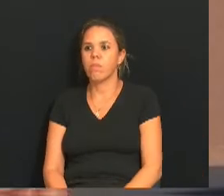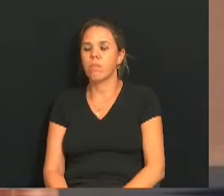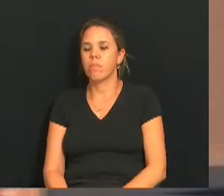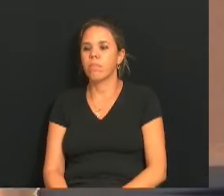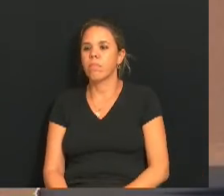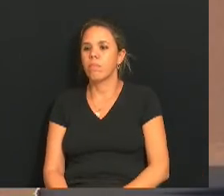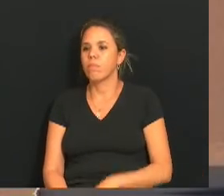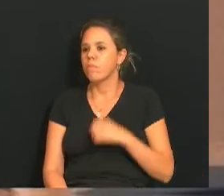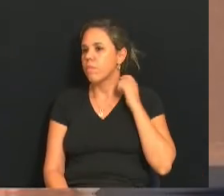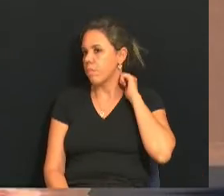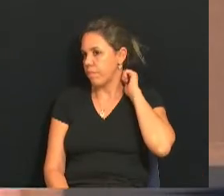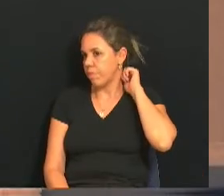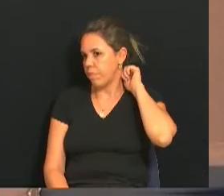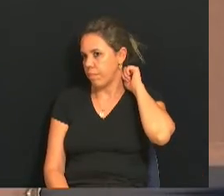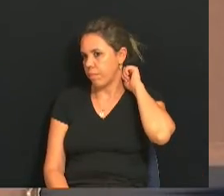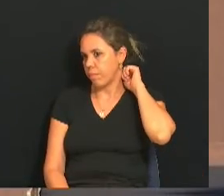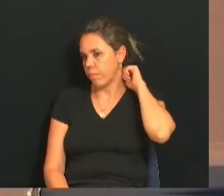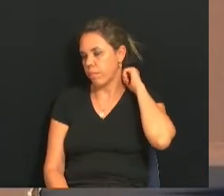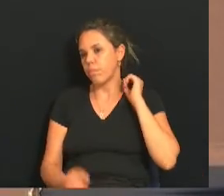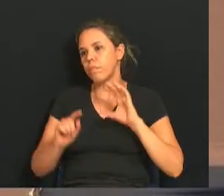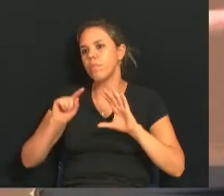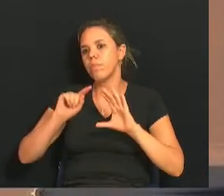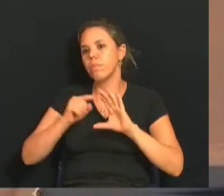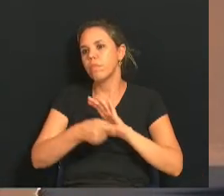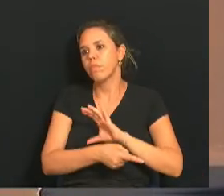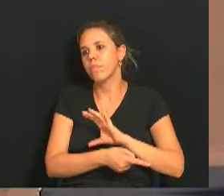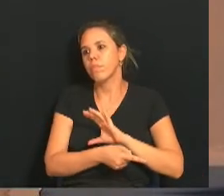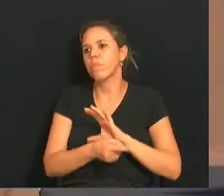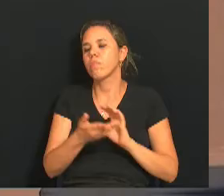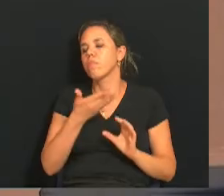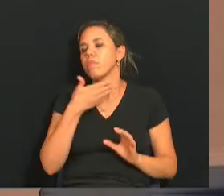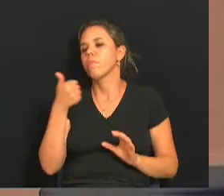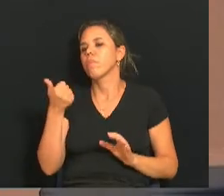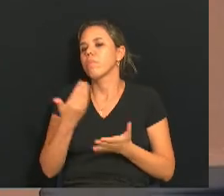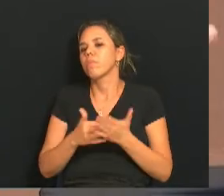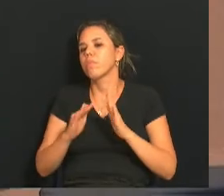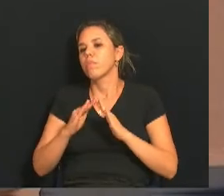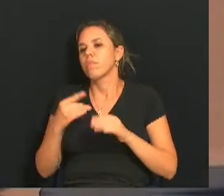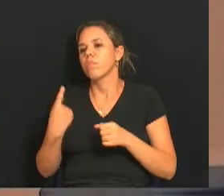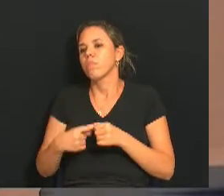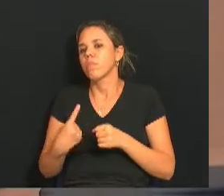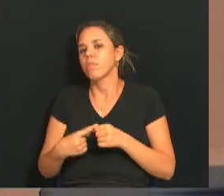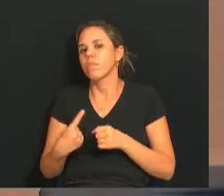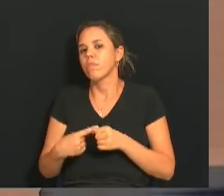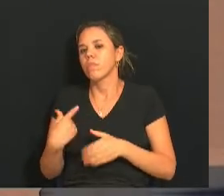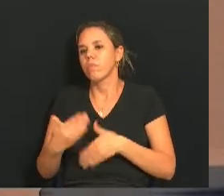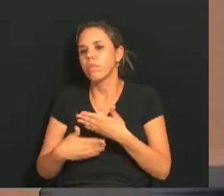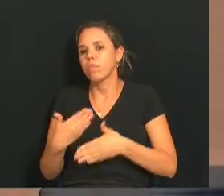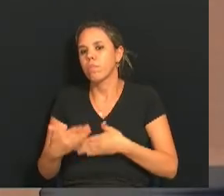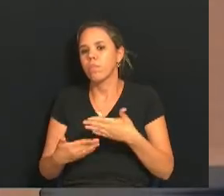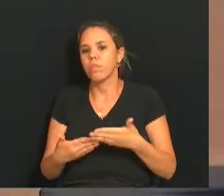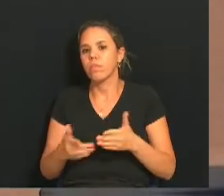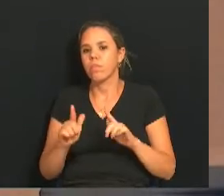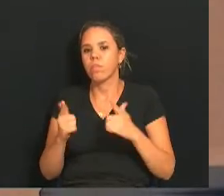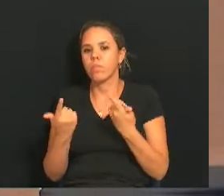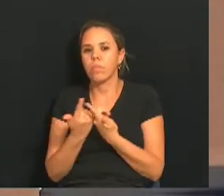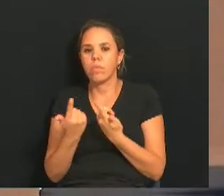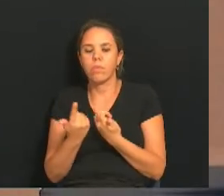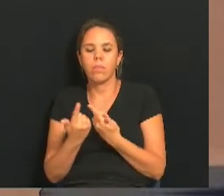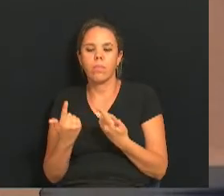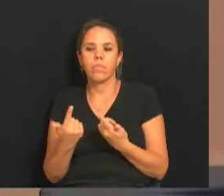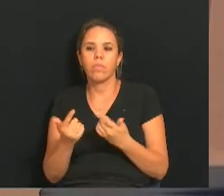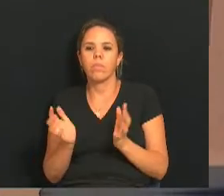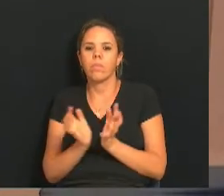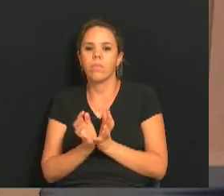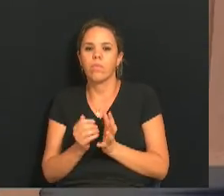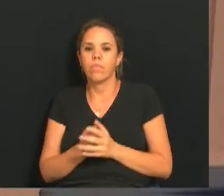de aprofundamento, de melhorias, mas muitas escolas municipais, a partir das suas equipes gestoras e dos seus